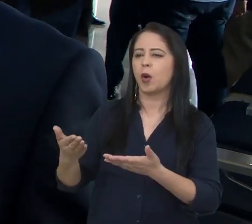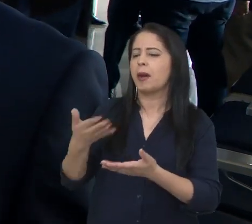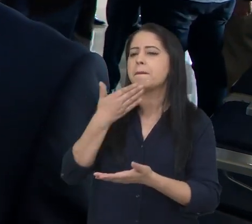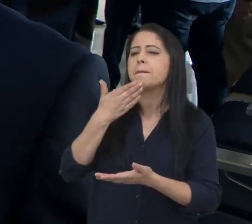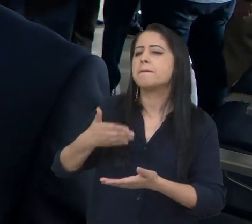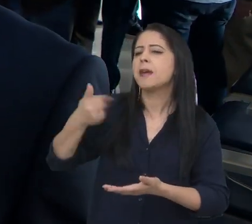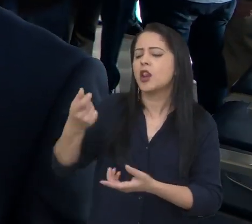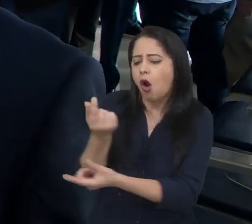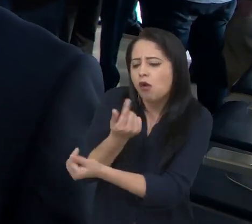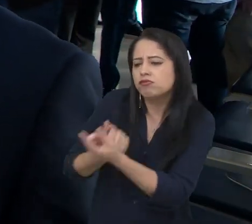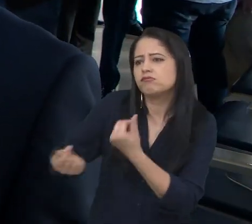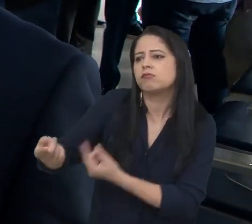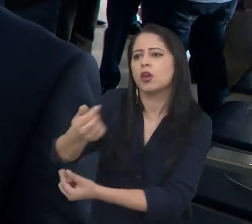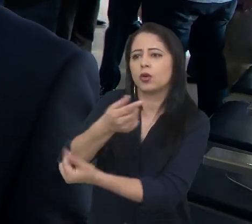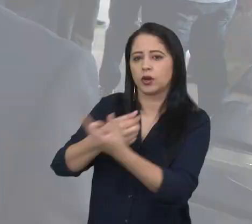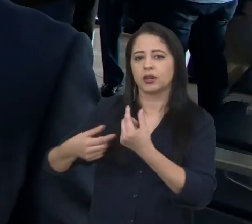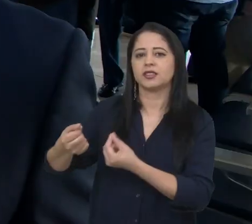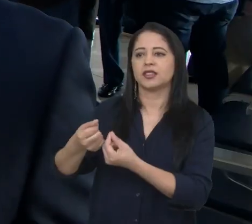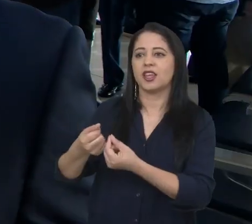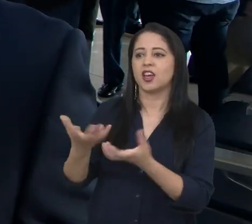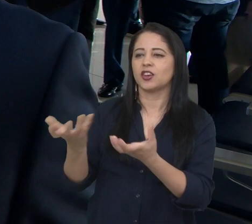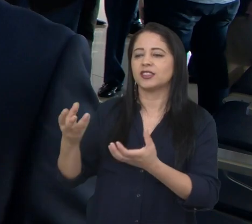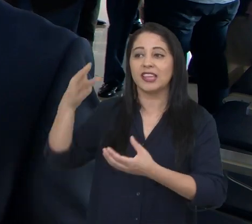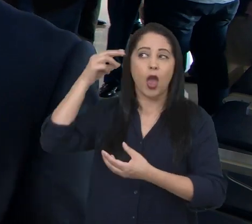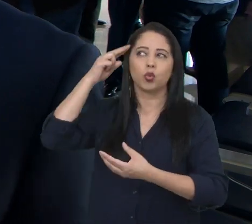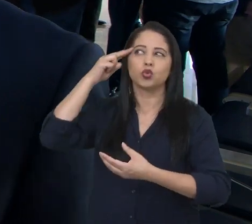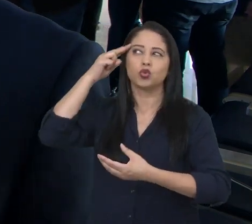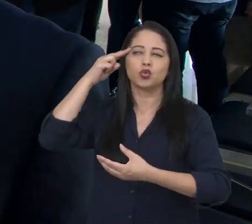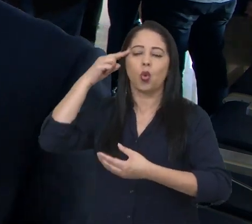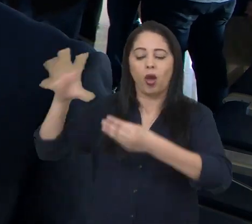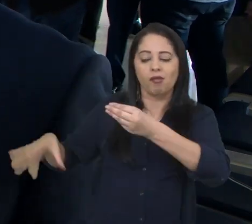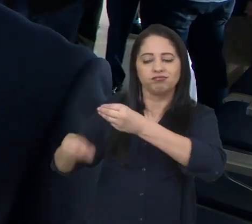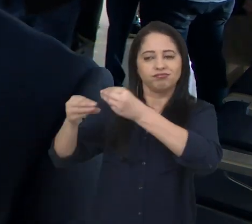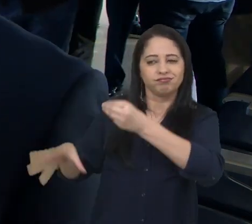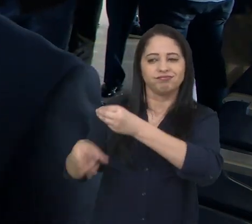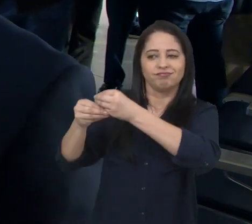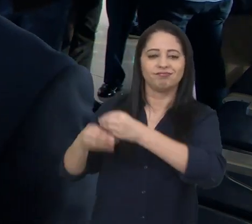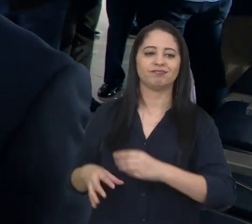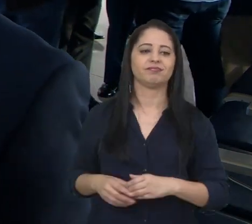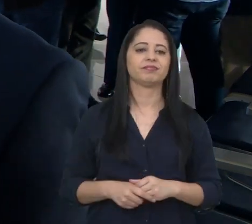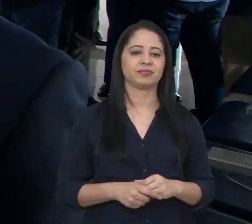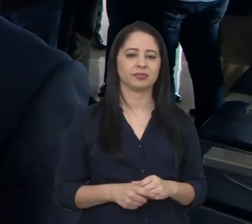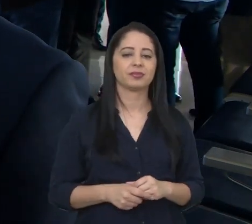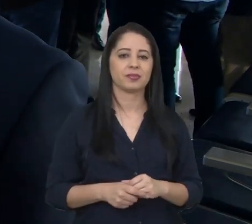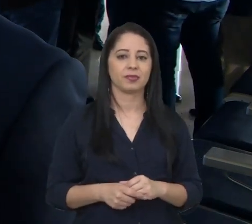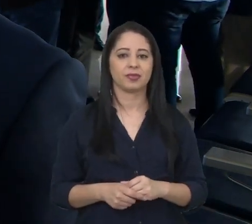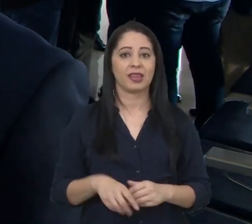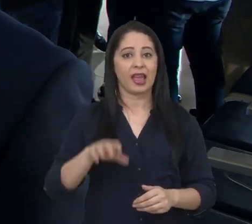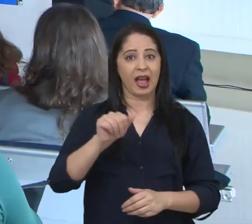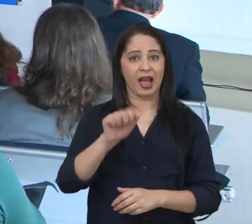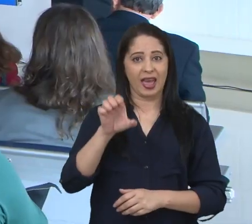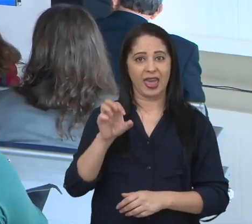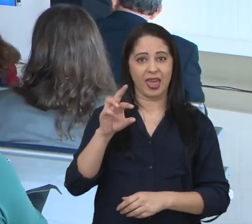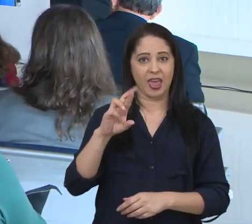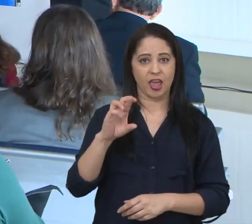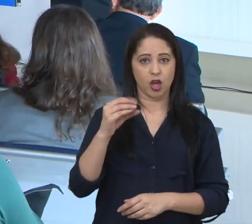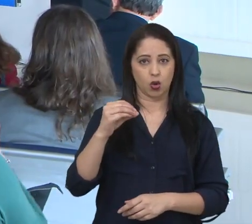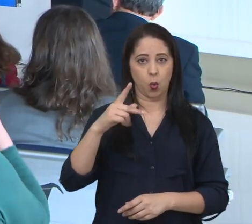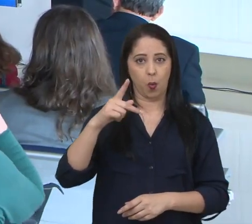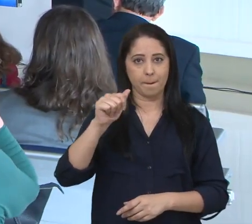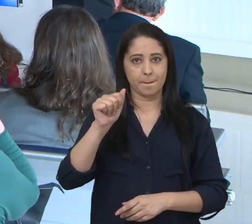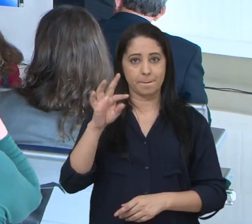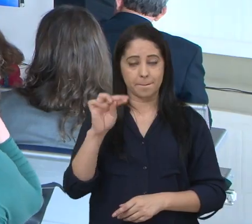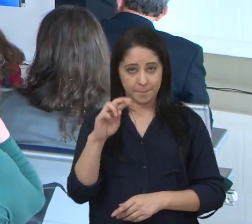potencial, numa realização de negócios ainda maior. O grande sonho do Osíris, a gente quer acrescentar um pouquinho mais ao que ele sonhou. A